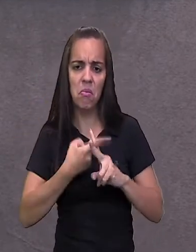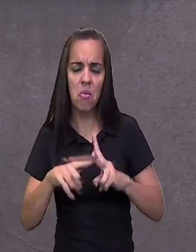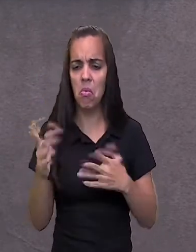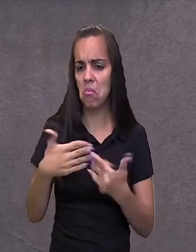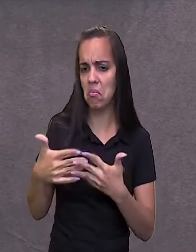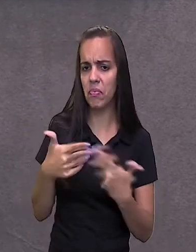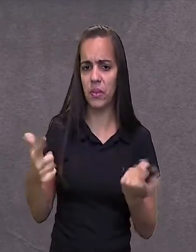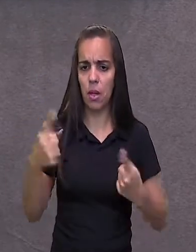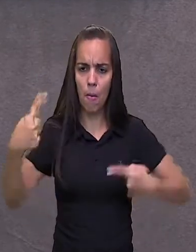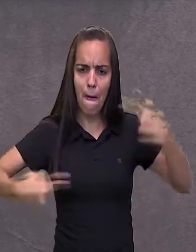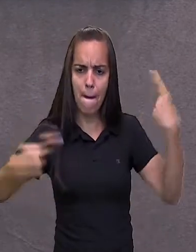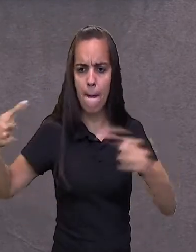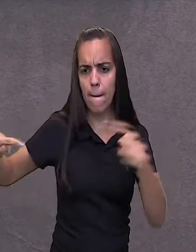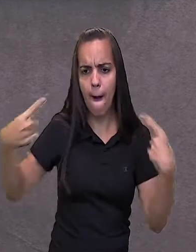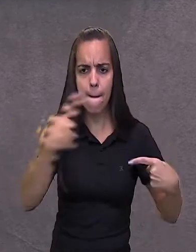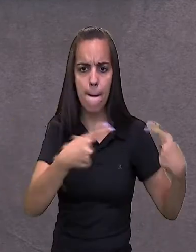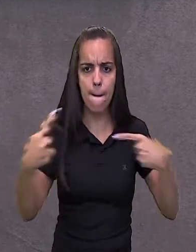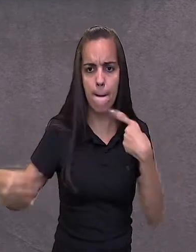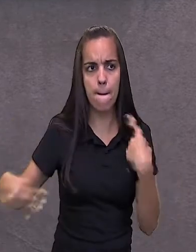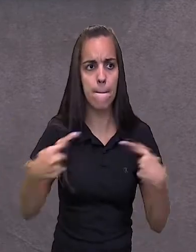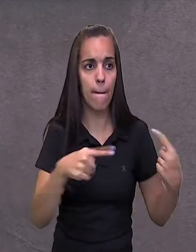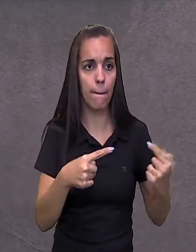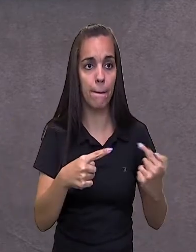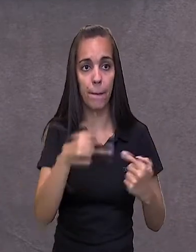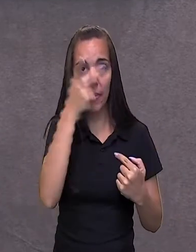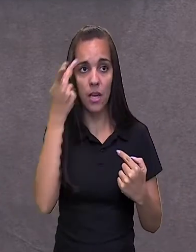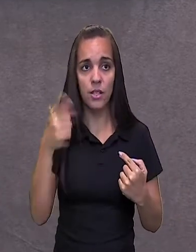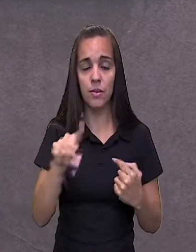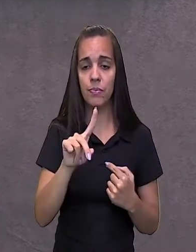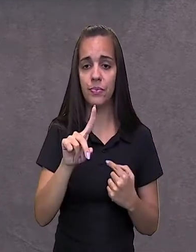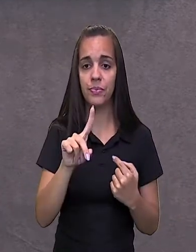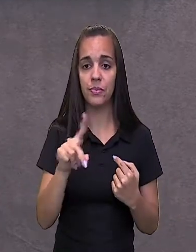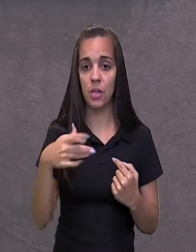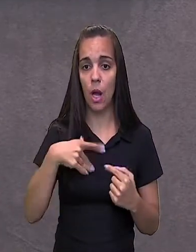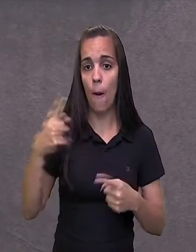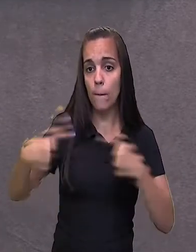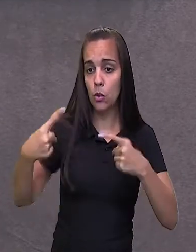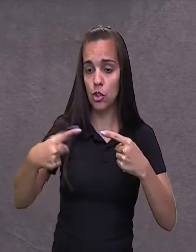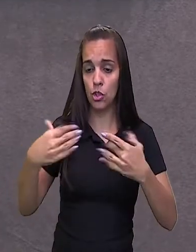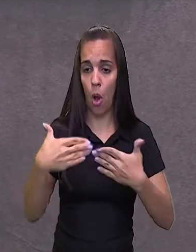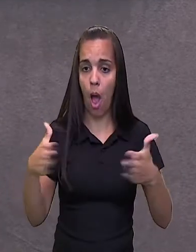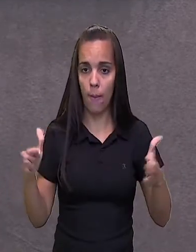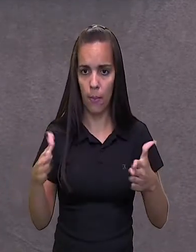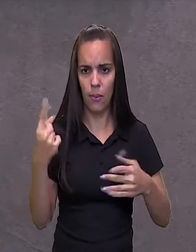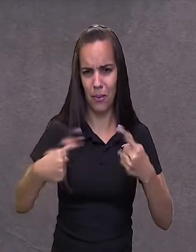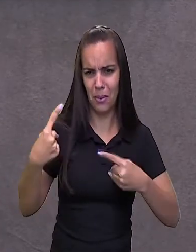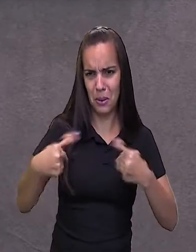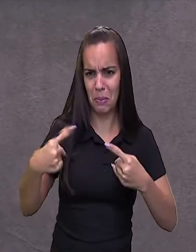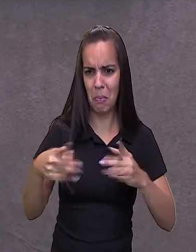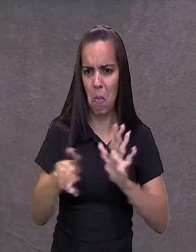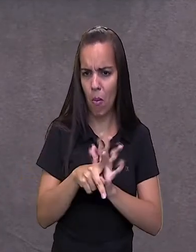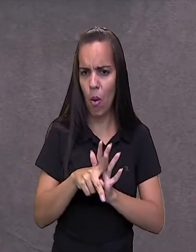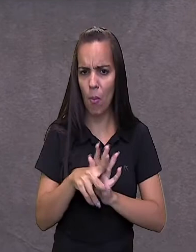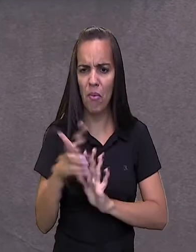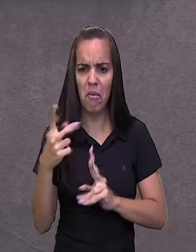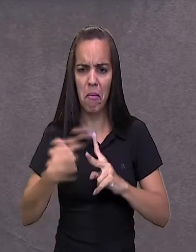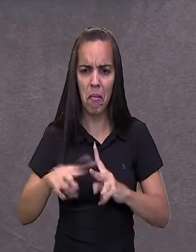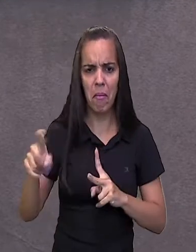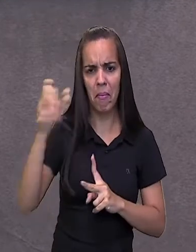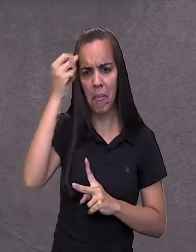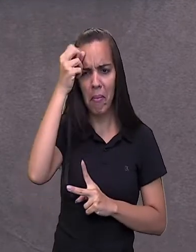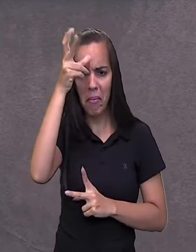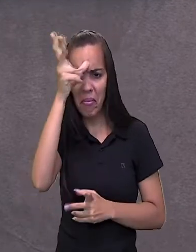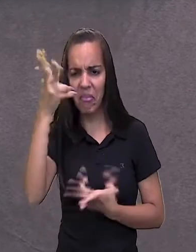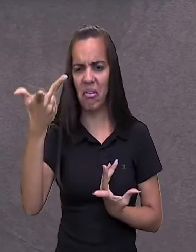o debate, ele tem sim, olha lá, ó, debate político, tá vendo? Nós podemos acompanhar,